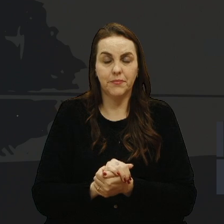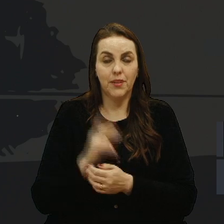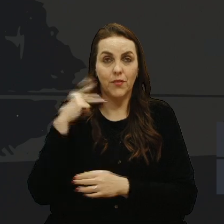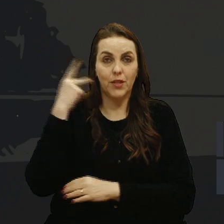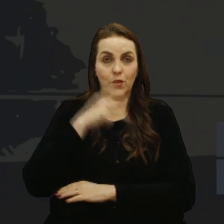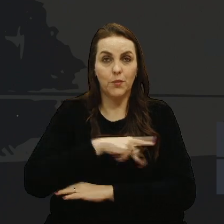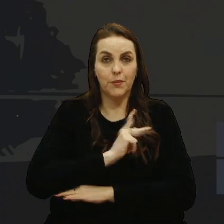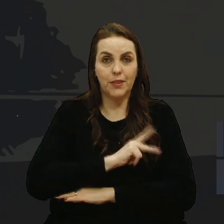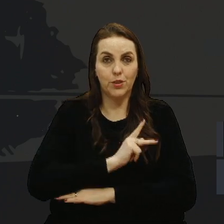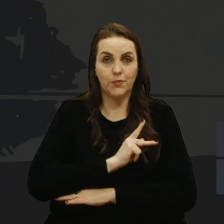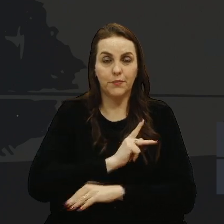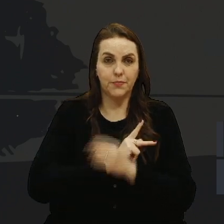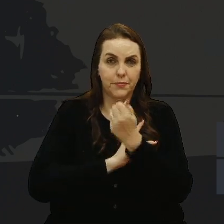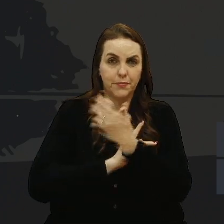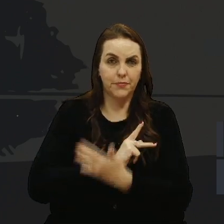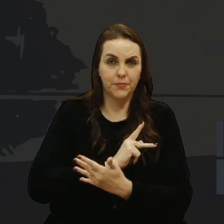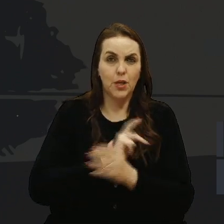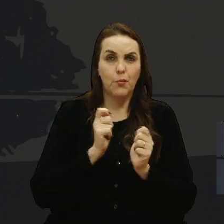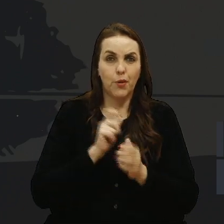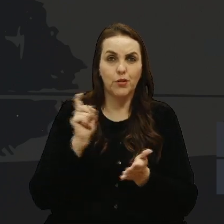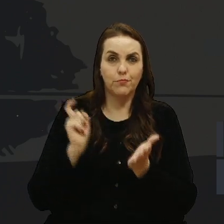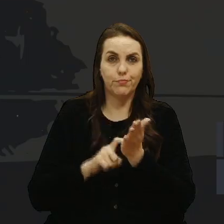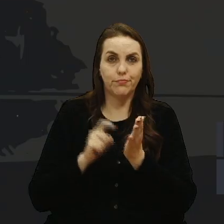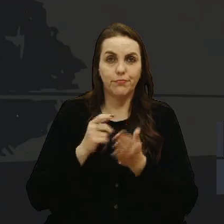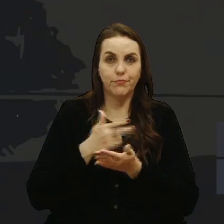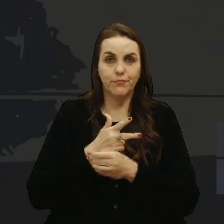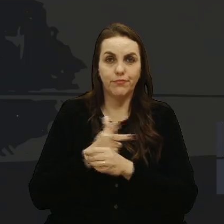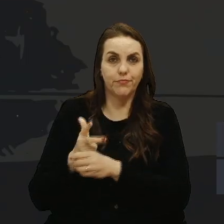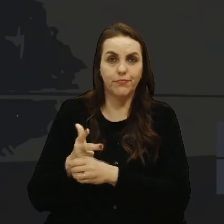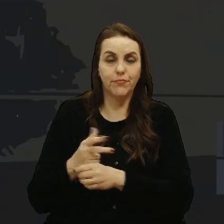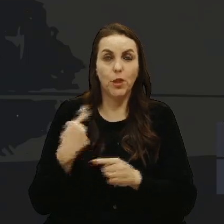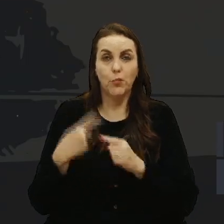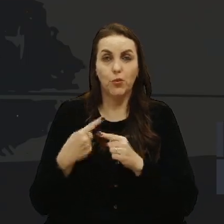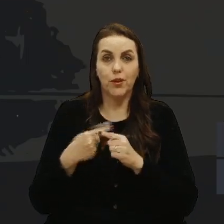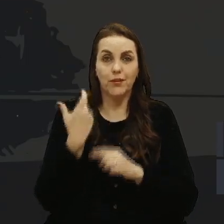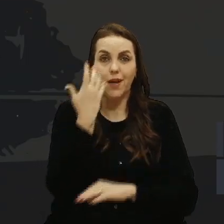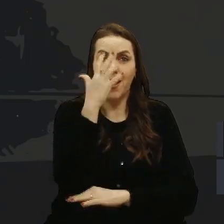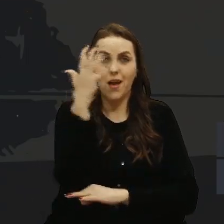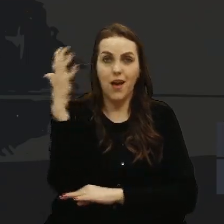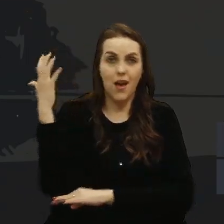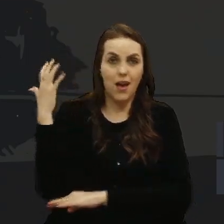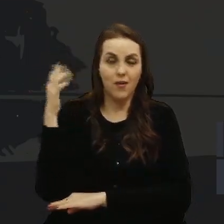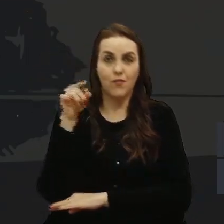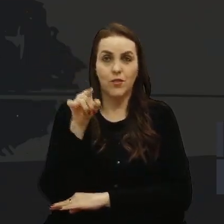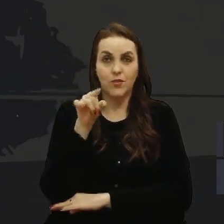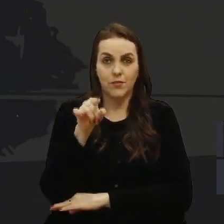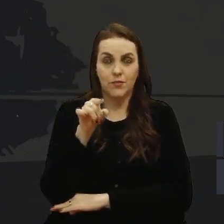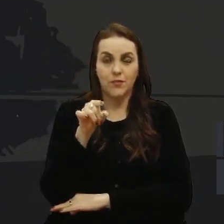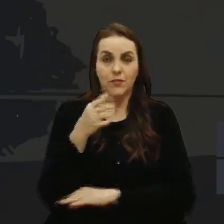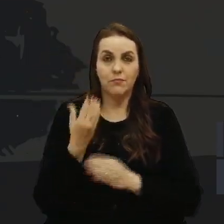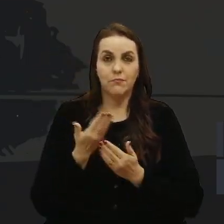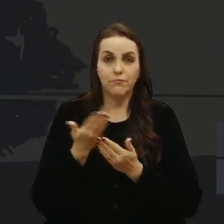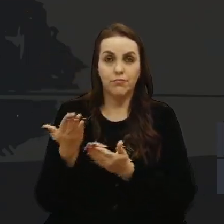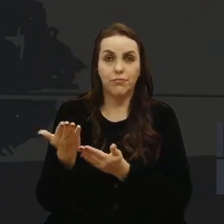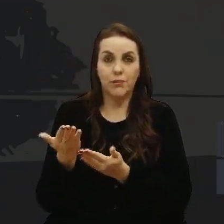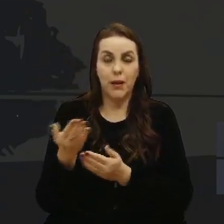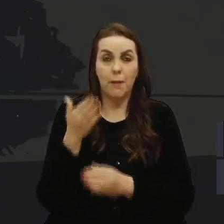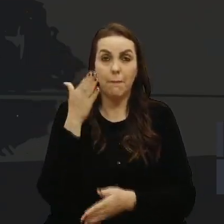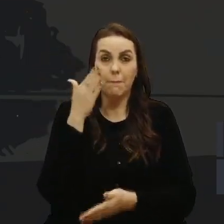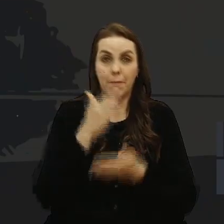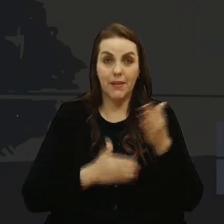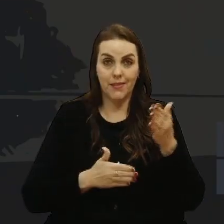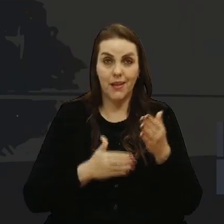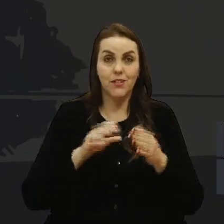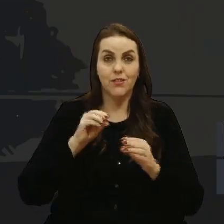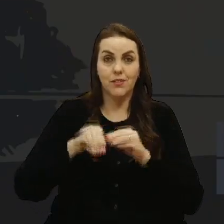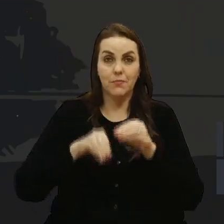Rodrigues. Pode dar play para nós aí. Porque todas as árvores estão sendo destinadas para o Ecopark. E metade das árvores que estão sendo